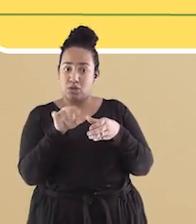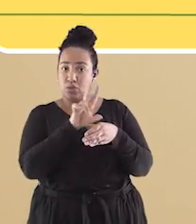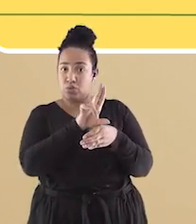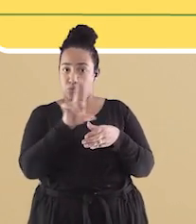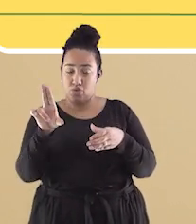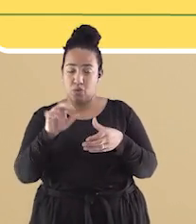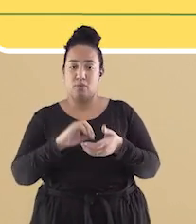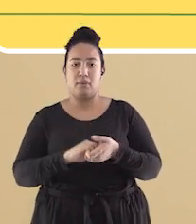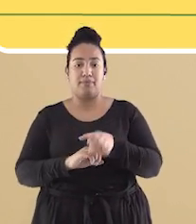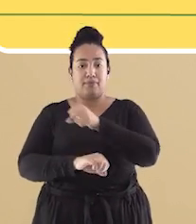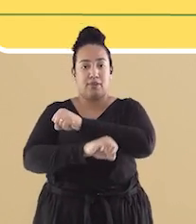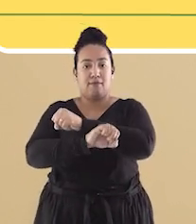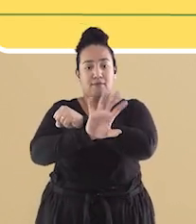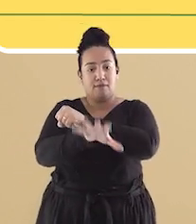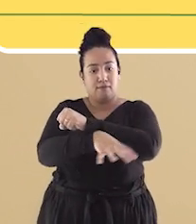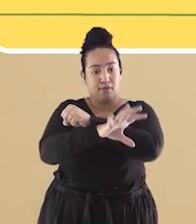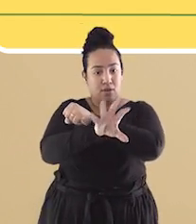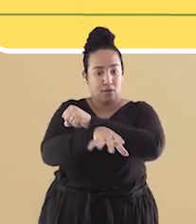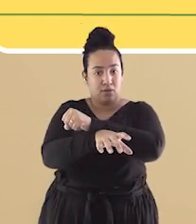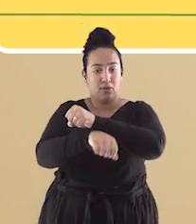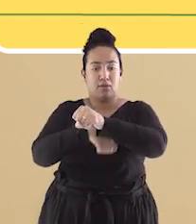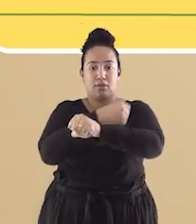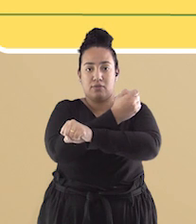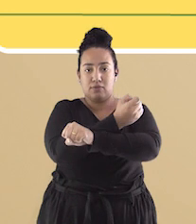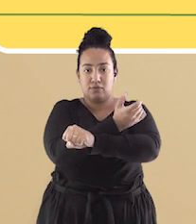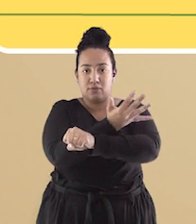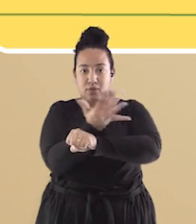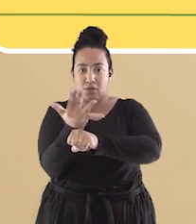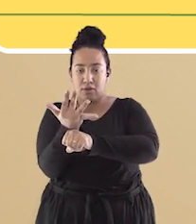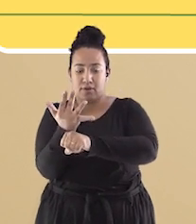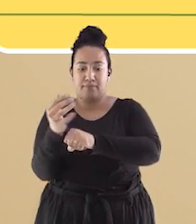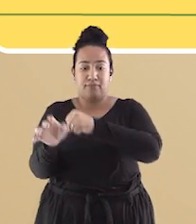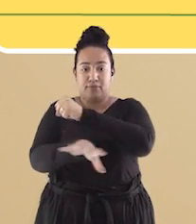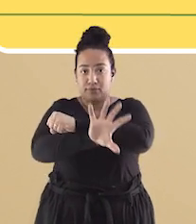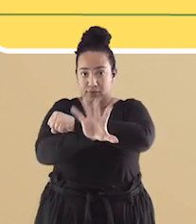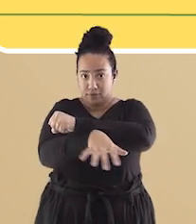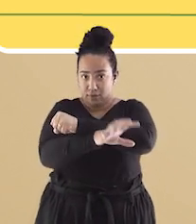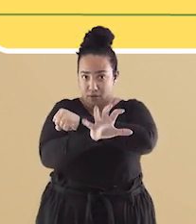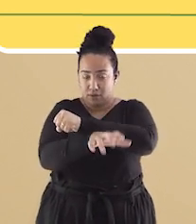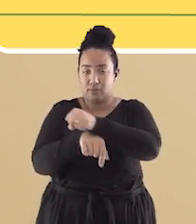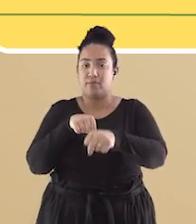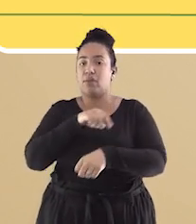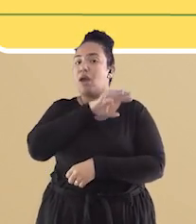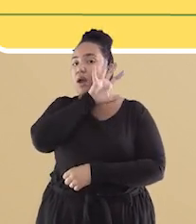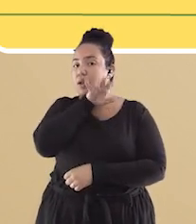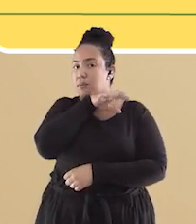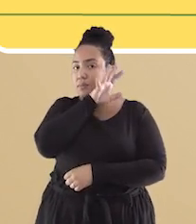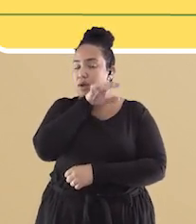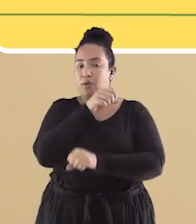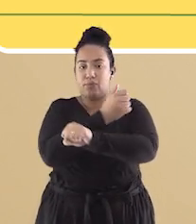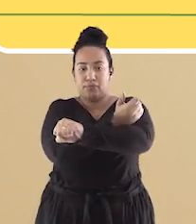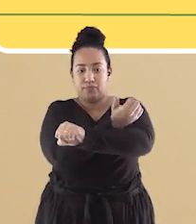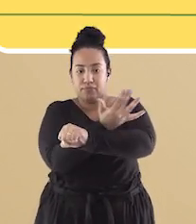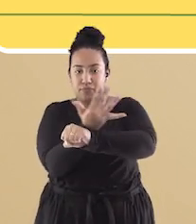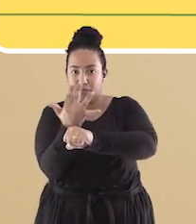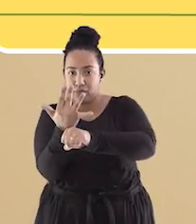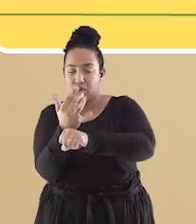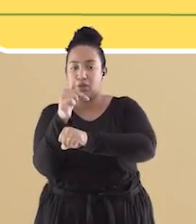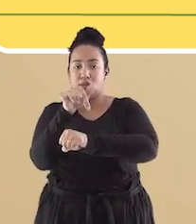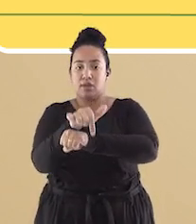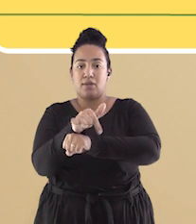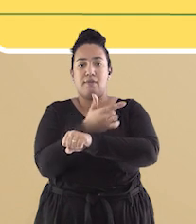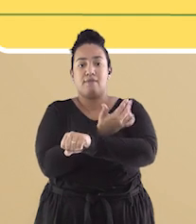fauna e flora. Fauna, vida animal. Flora, vida vegetal.